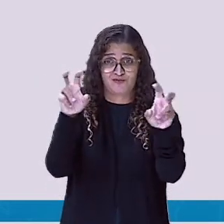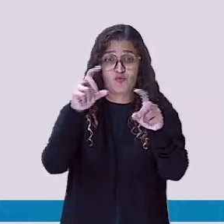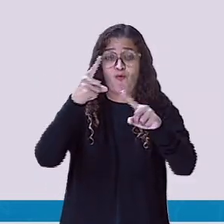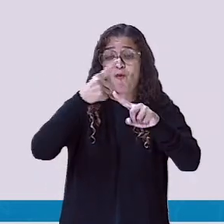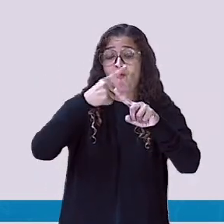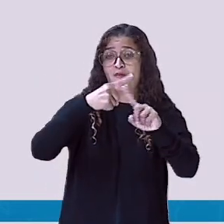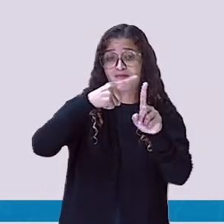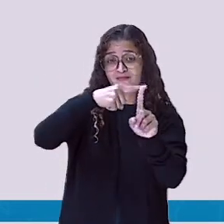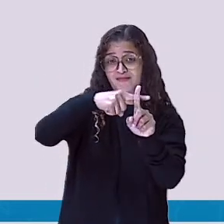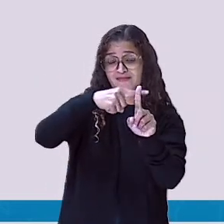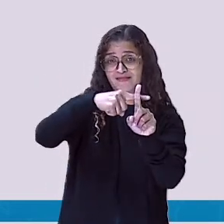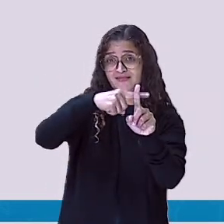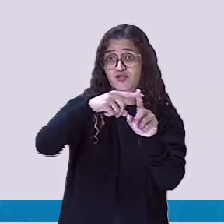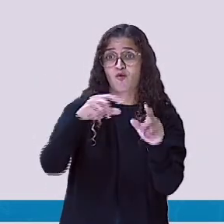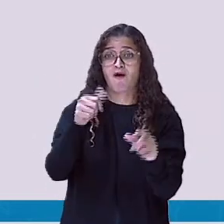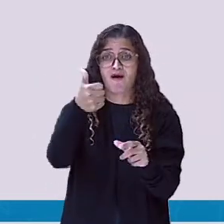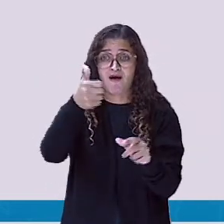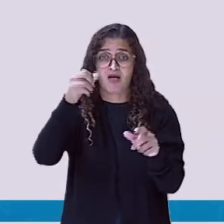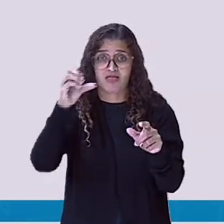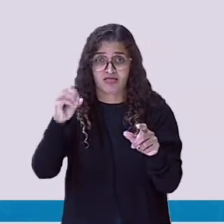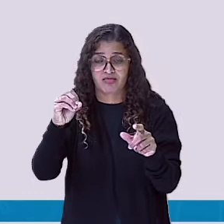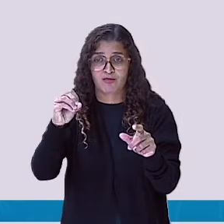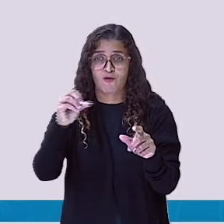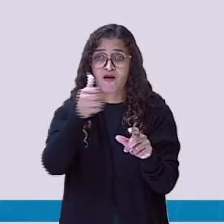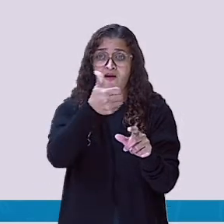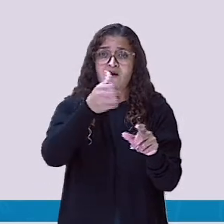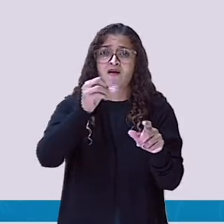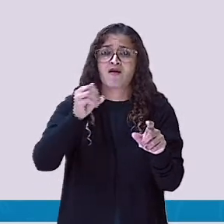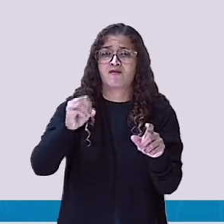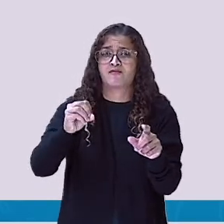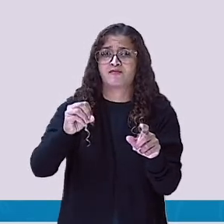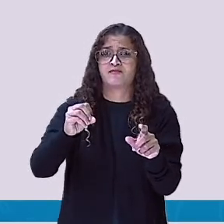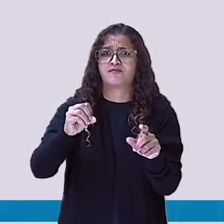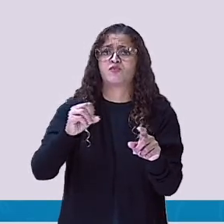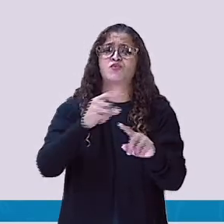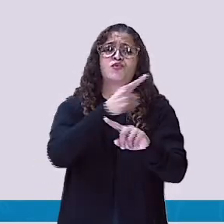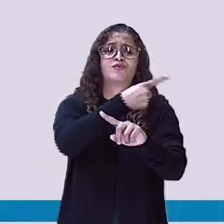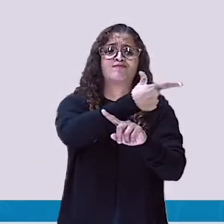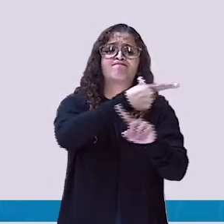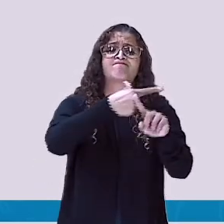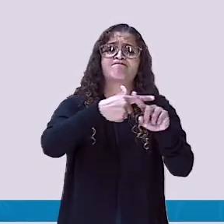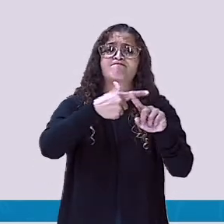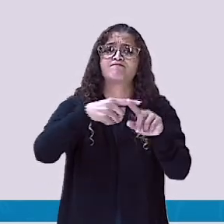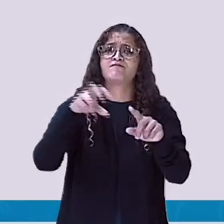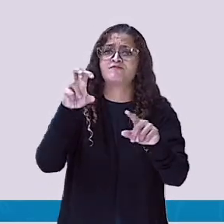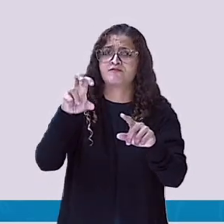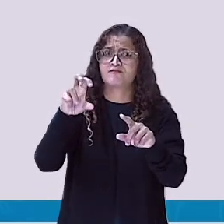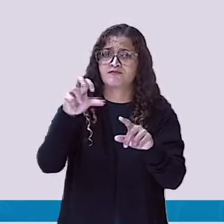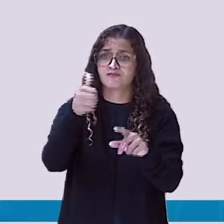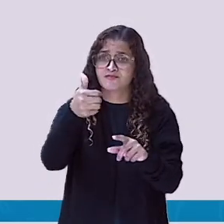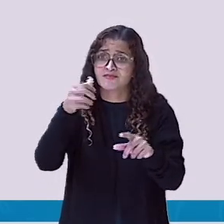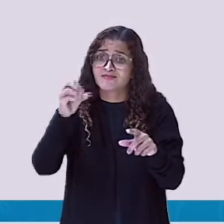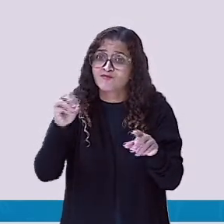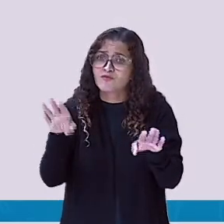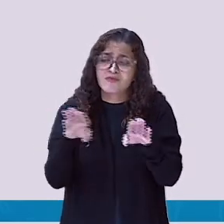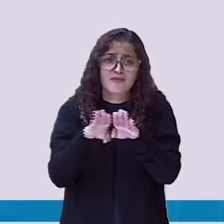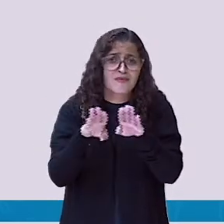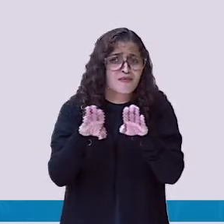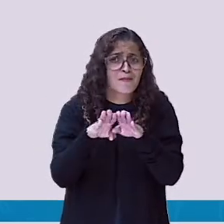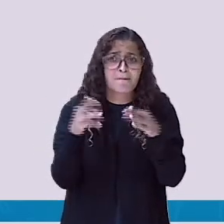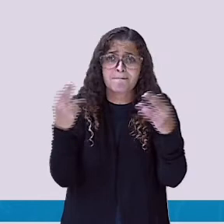10. Então, eu tenho 10 aqui e 2 vezes o número 5. É 10 da mesma